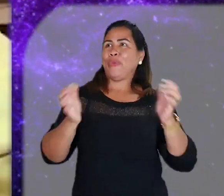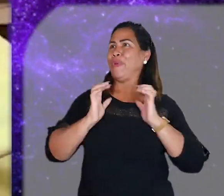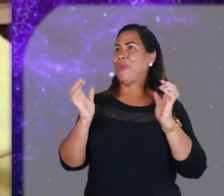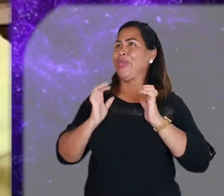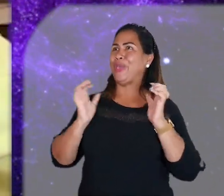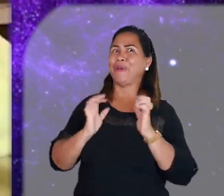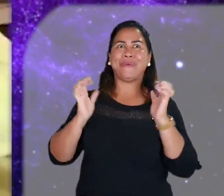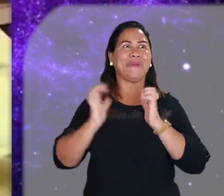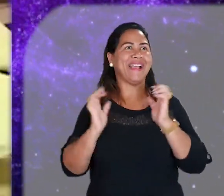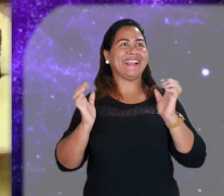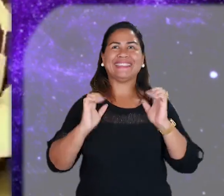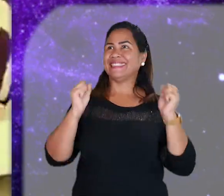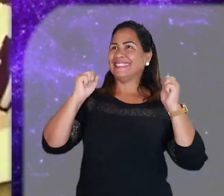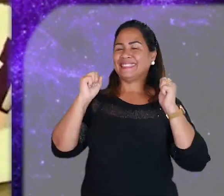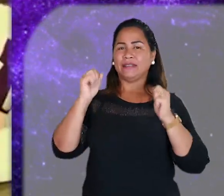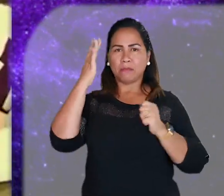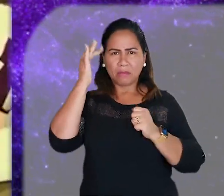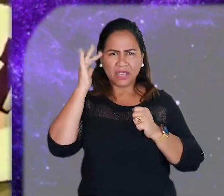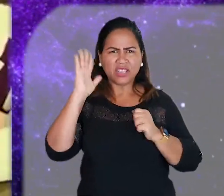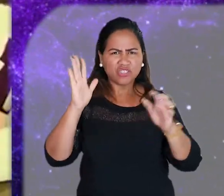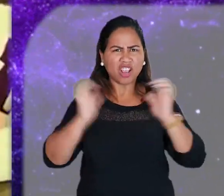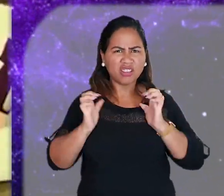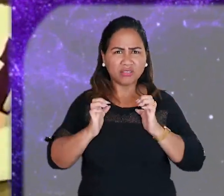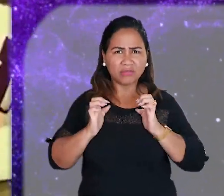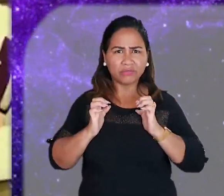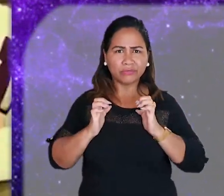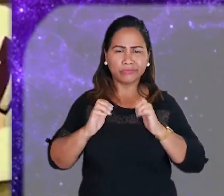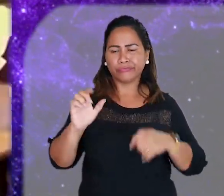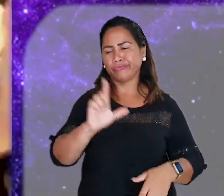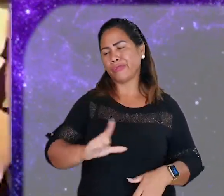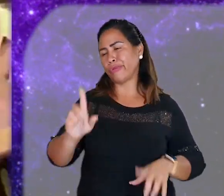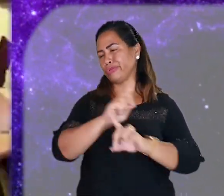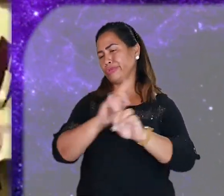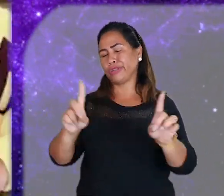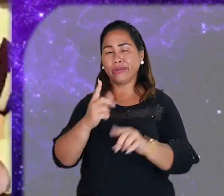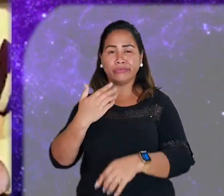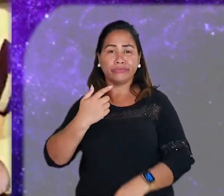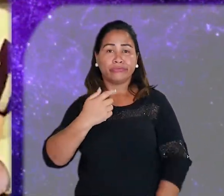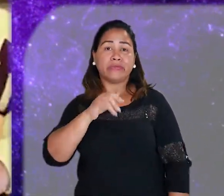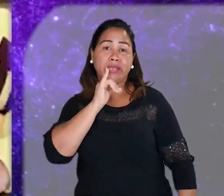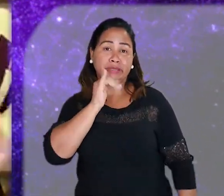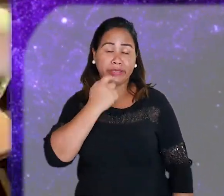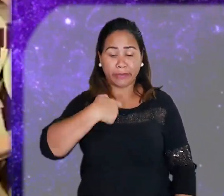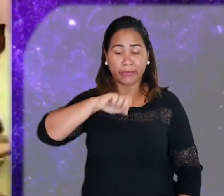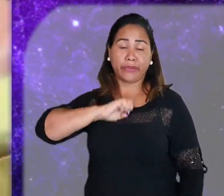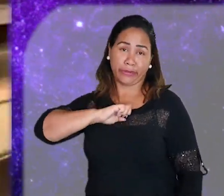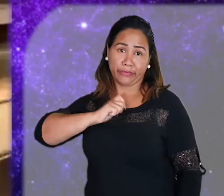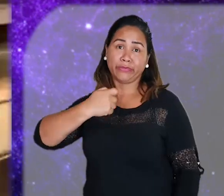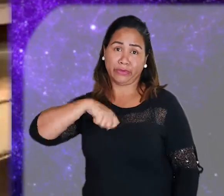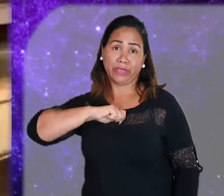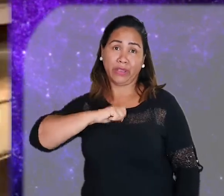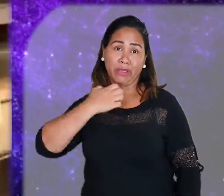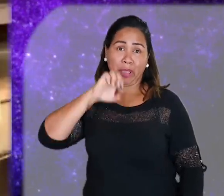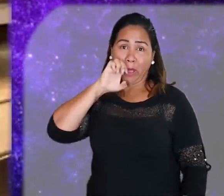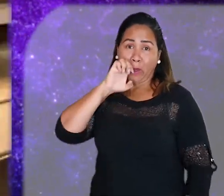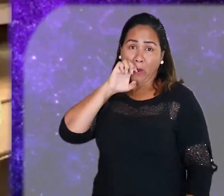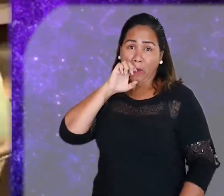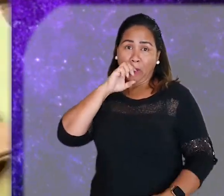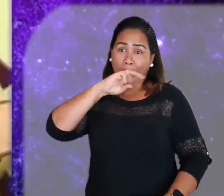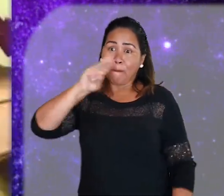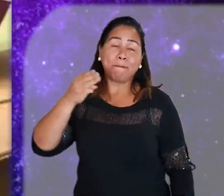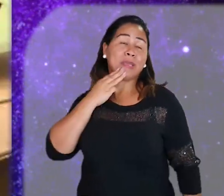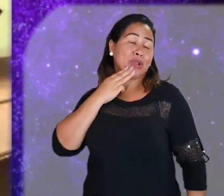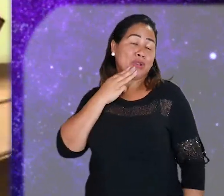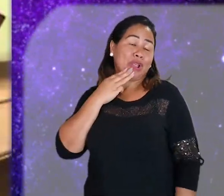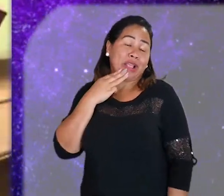hoje eu sou rico Você é rica amanhã Lógico que não e nem nunca vai ser imagina Elaine que é Milionária ela